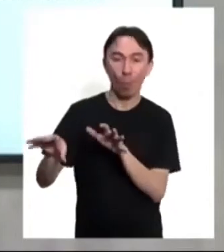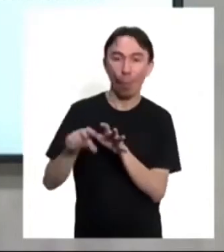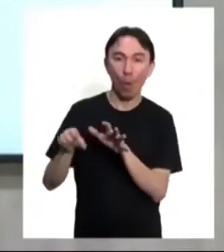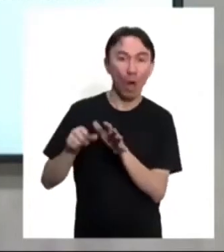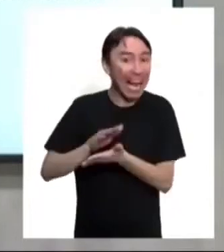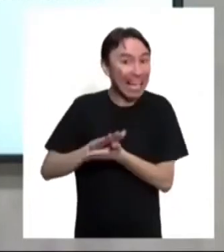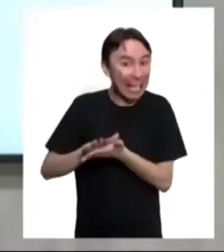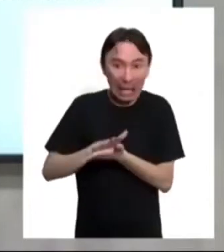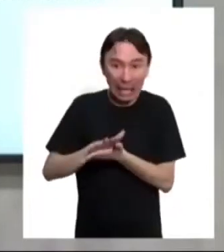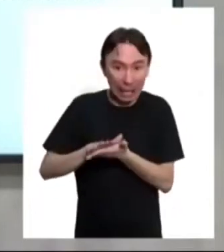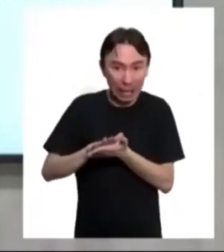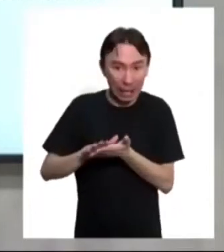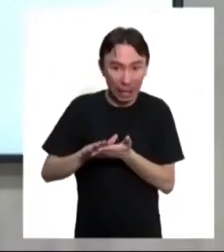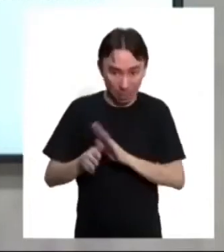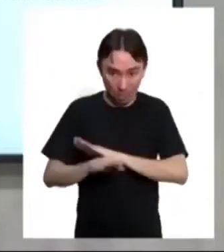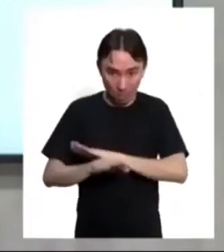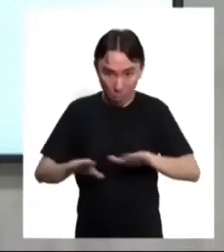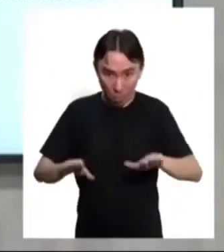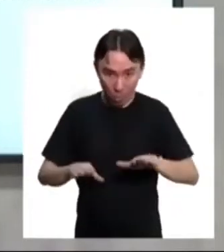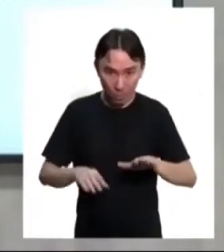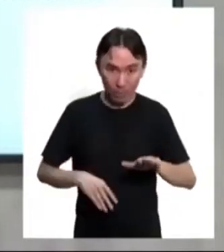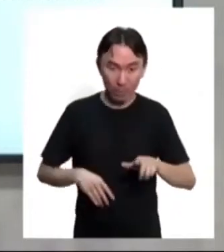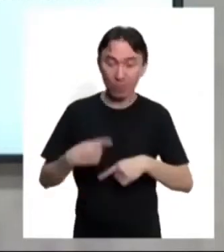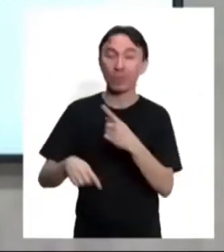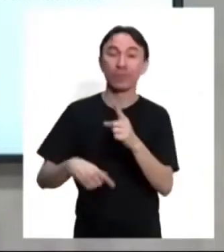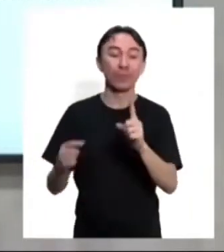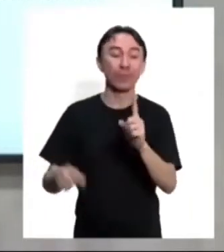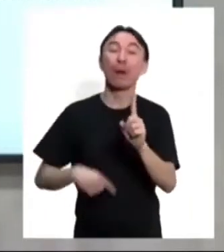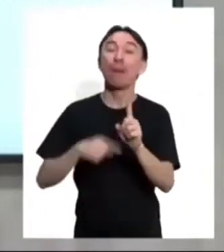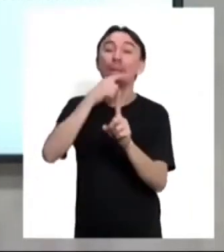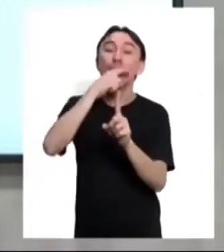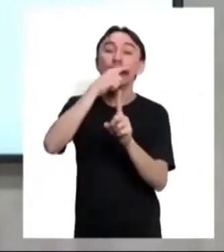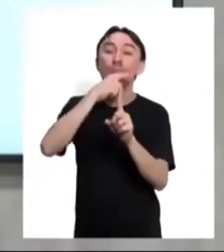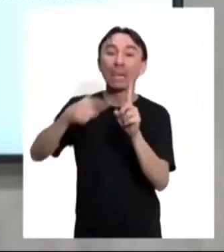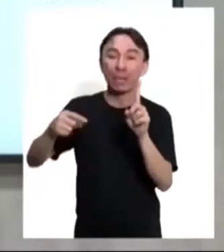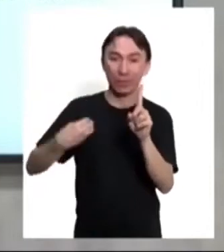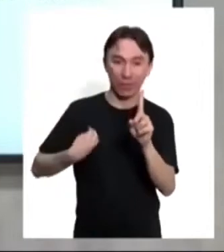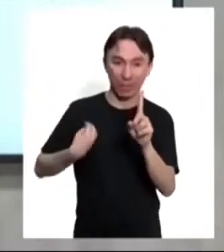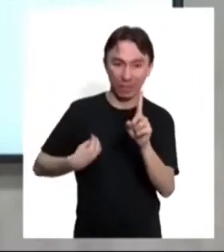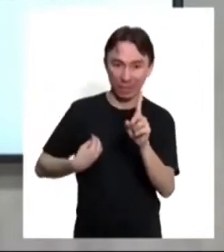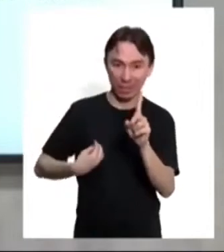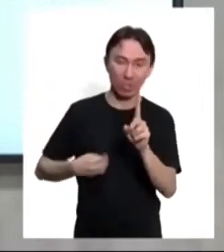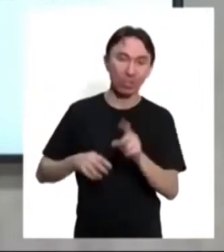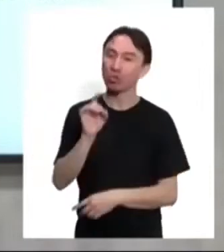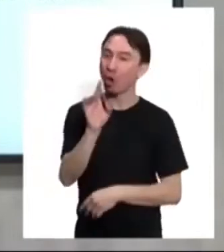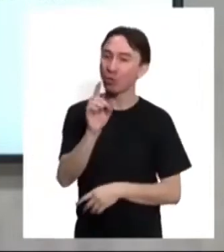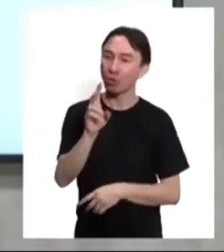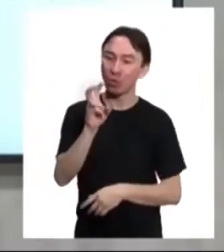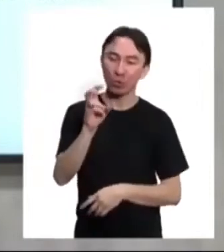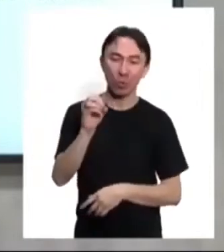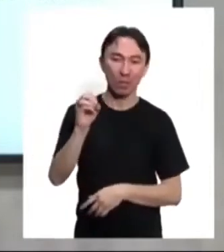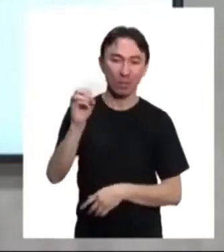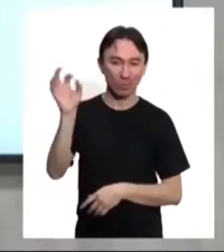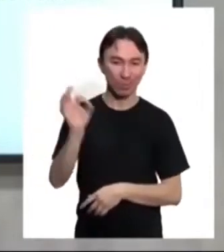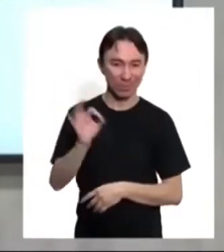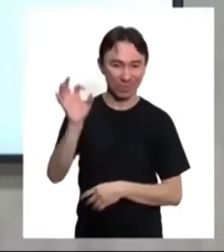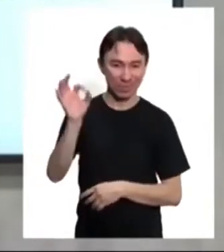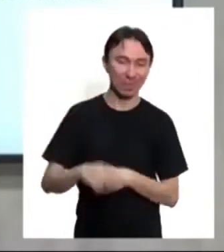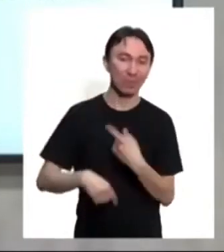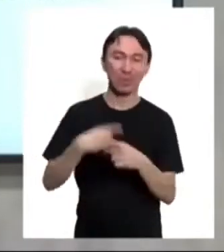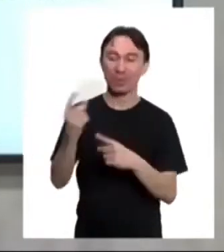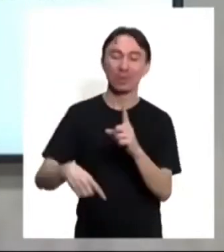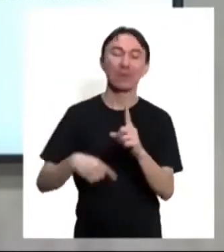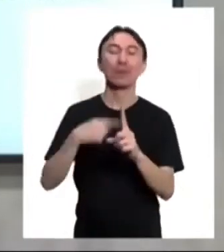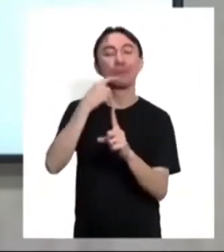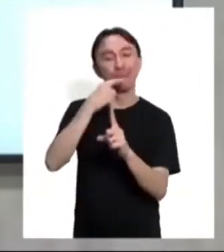uma meia-vida, ele só emite 50% do que ele tinha. Passado mais uma meia-vida, ele fica